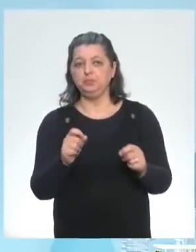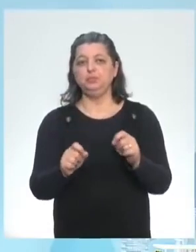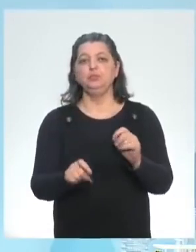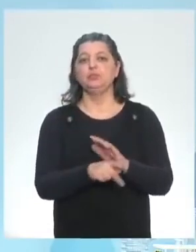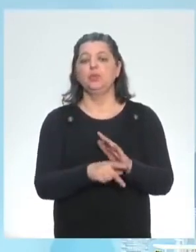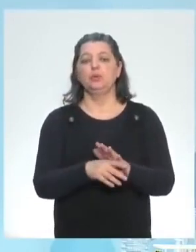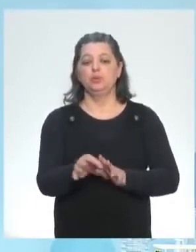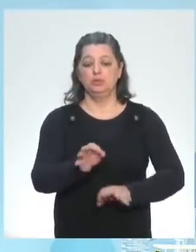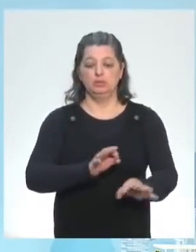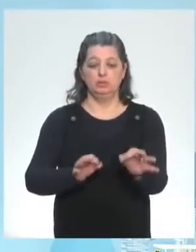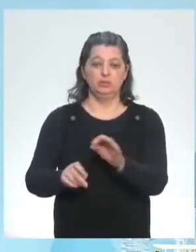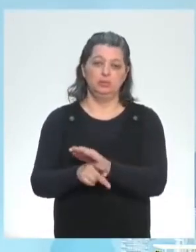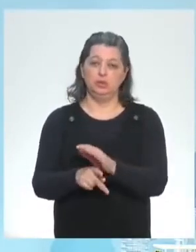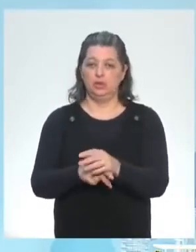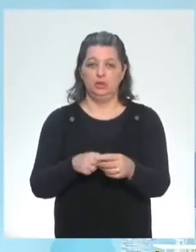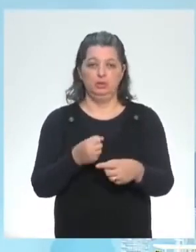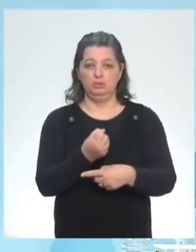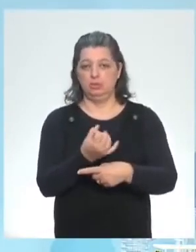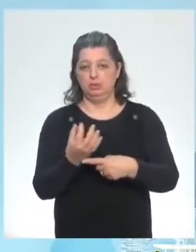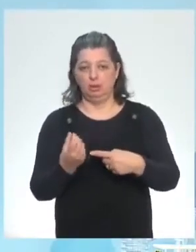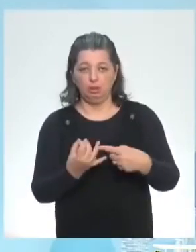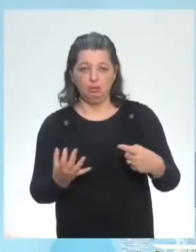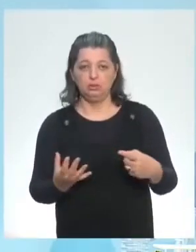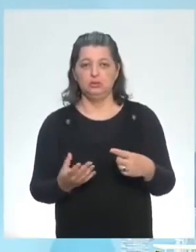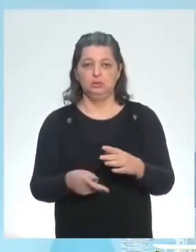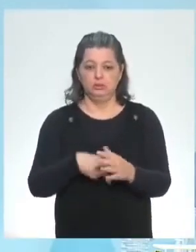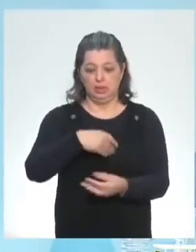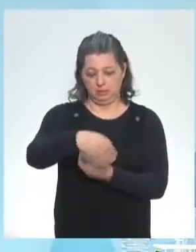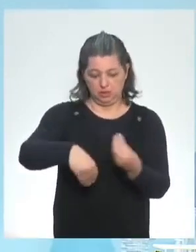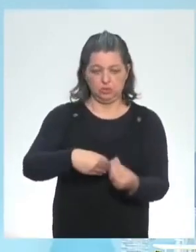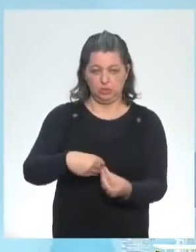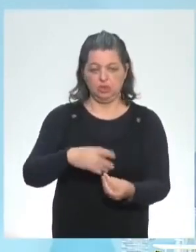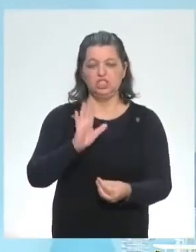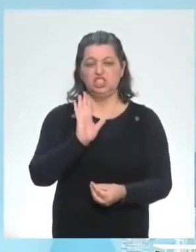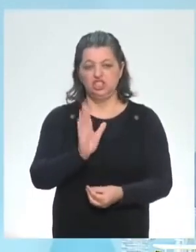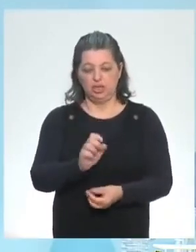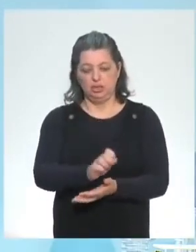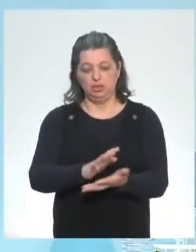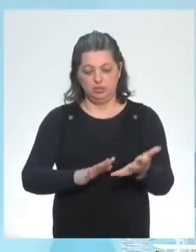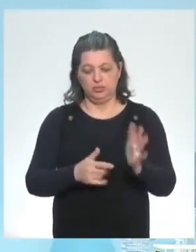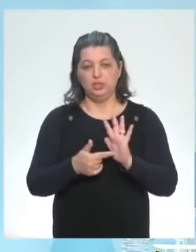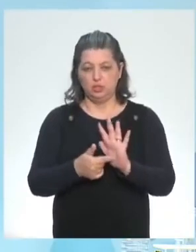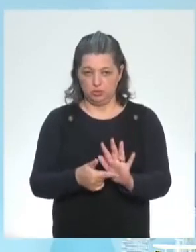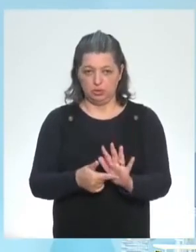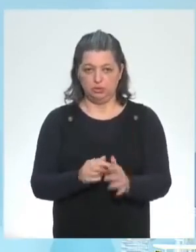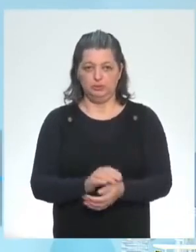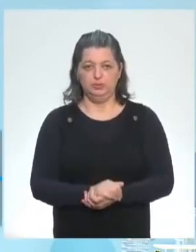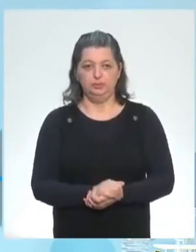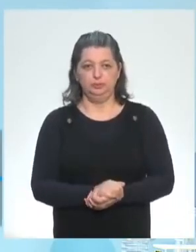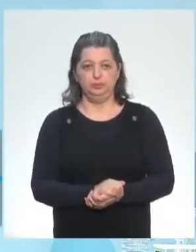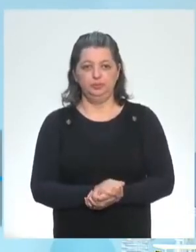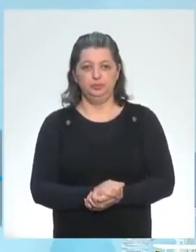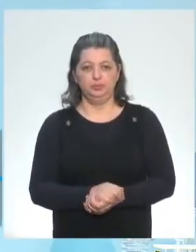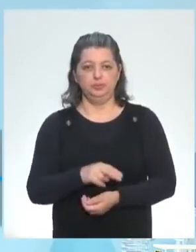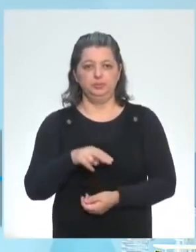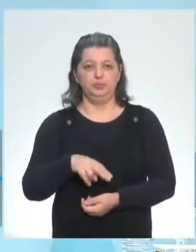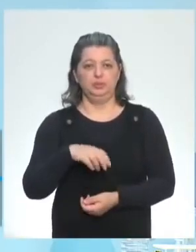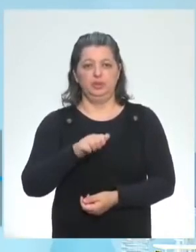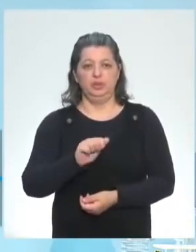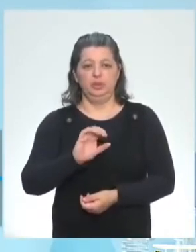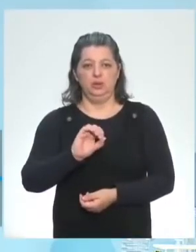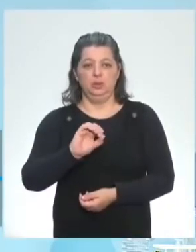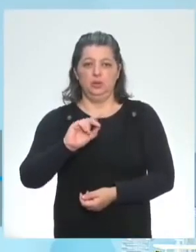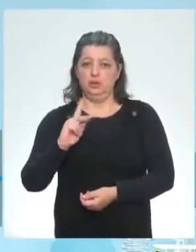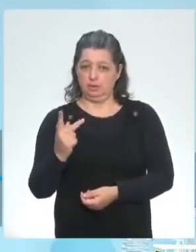reação. No exercício, ele está me dando quais são os elementos envolvidos. O hidróxido de sódio ou